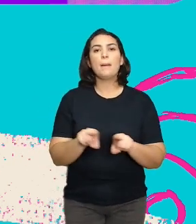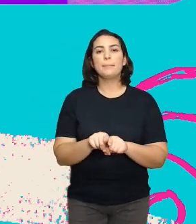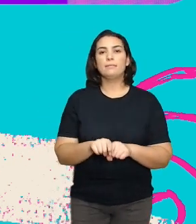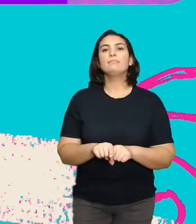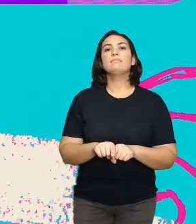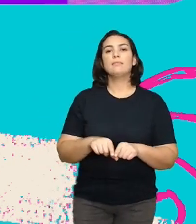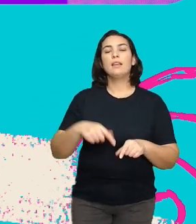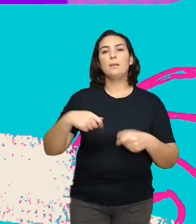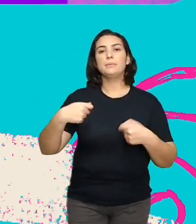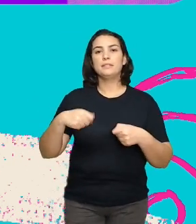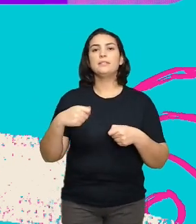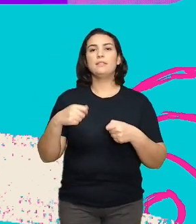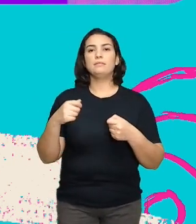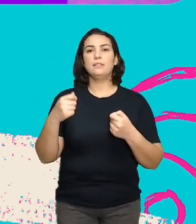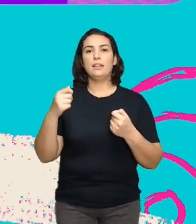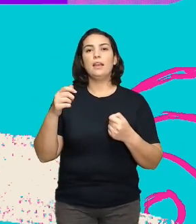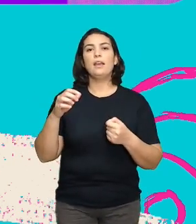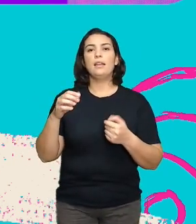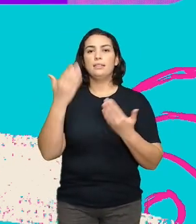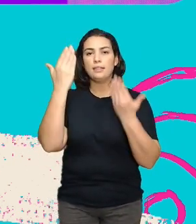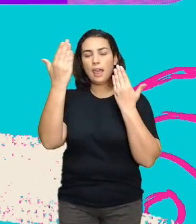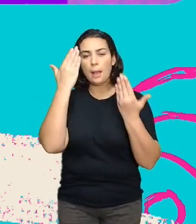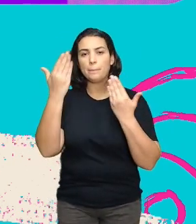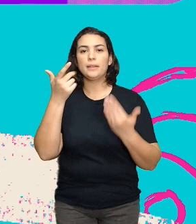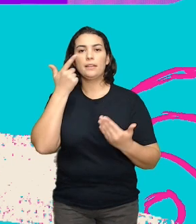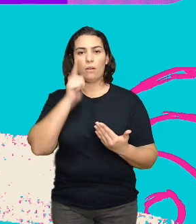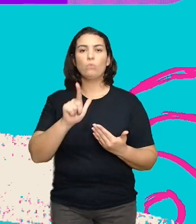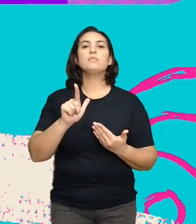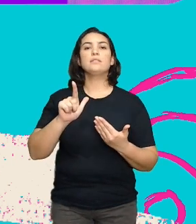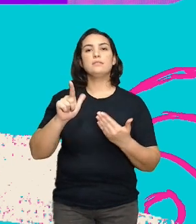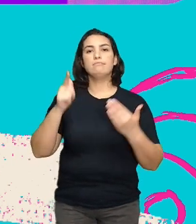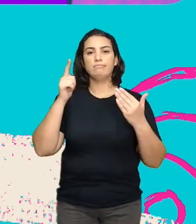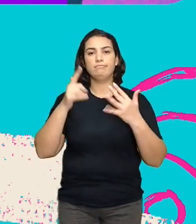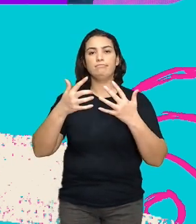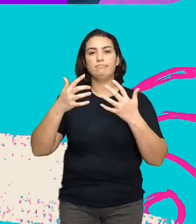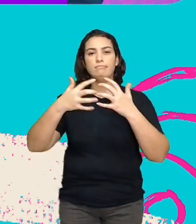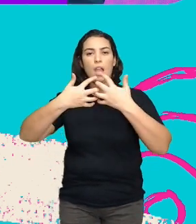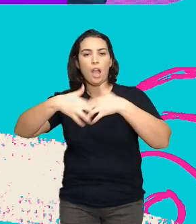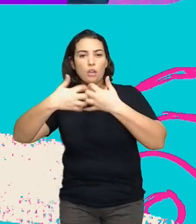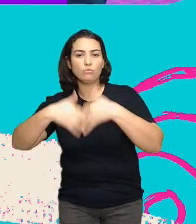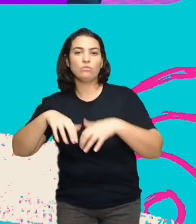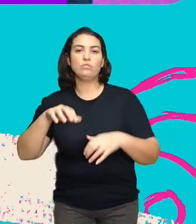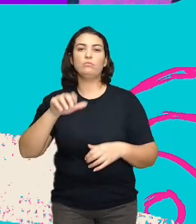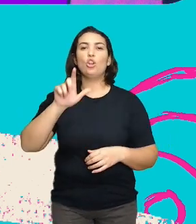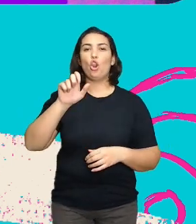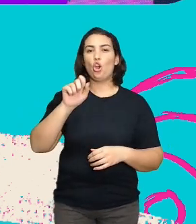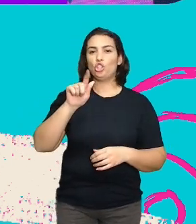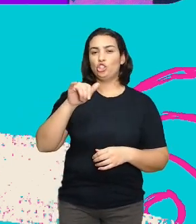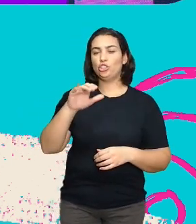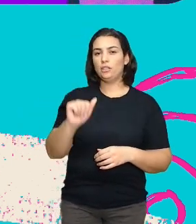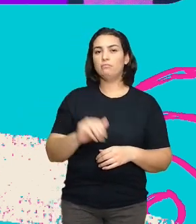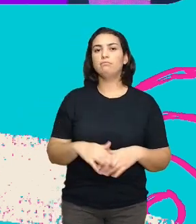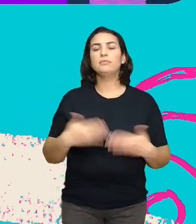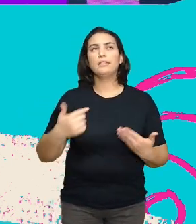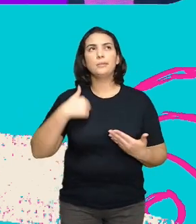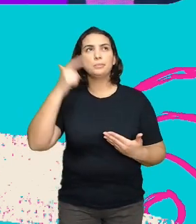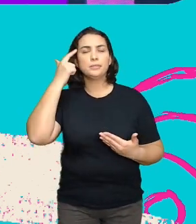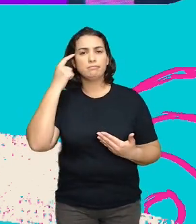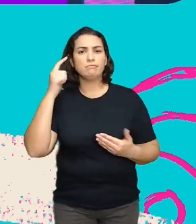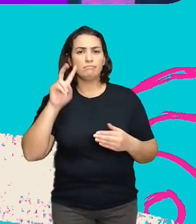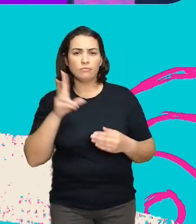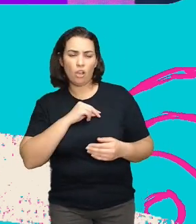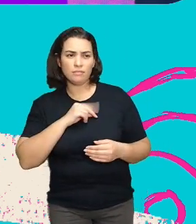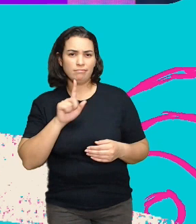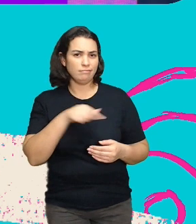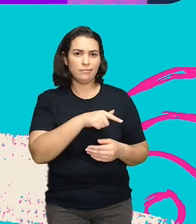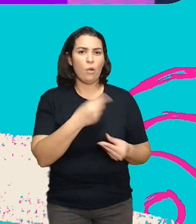trabalhar raciocínio e lógica. Mas aí a gente pergunta, né, poxa, será que é um caso perdido? E claro que não, estou